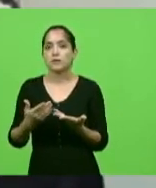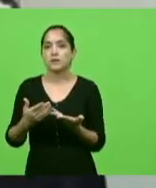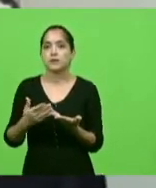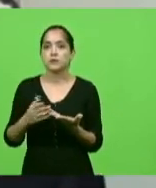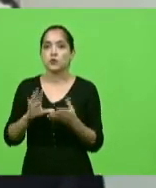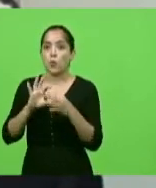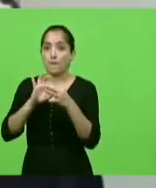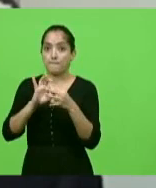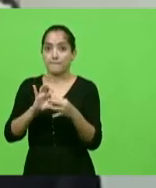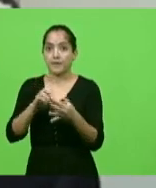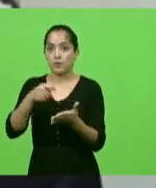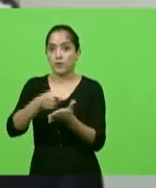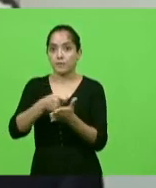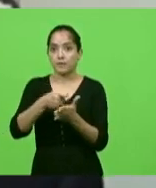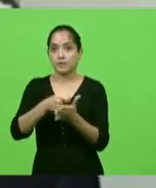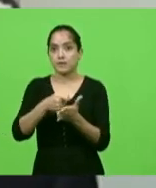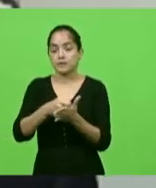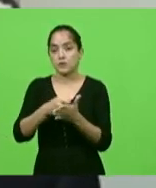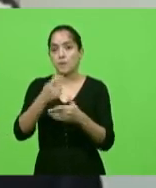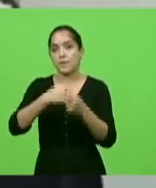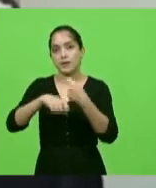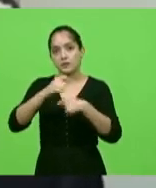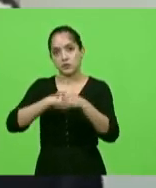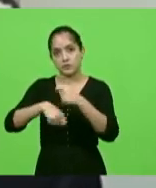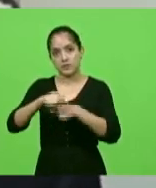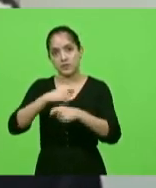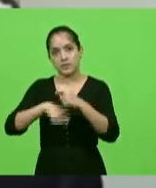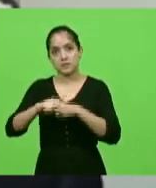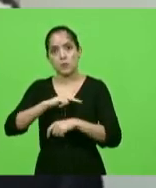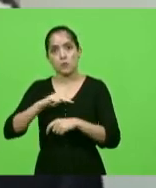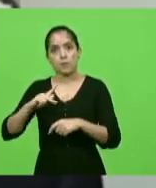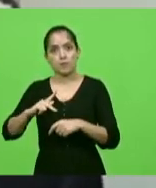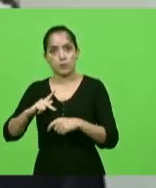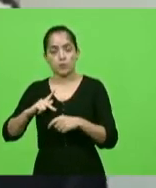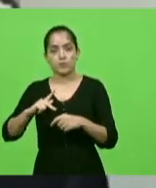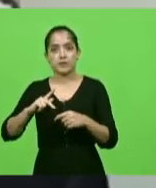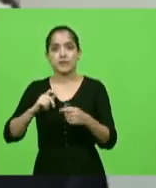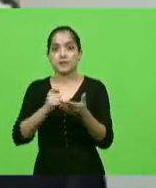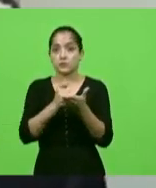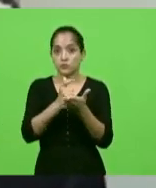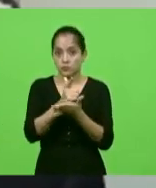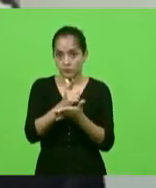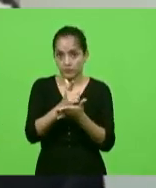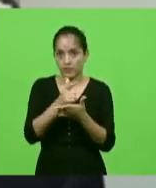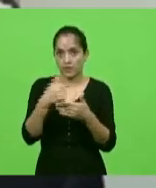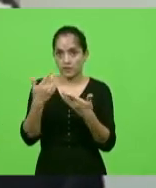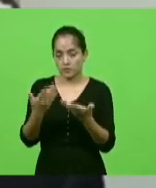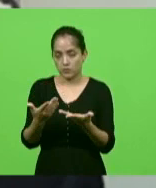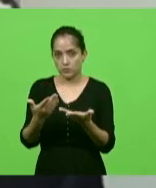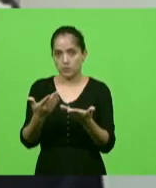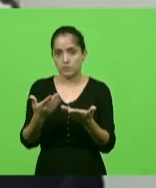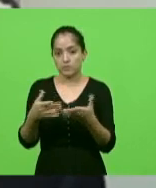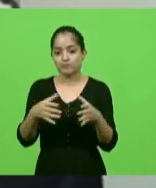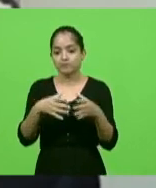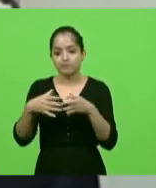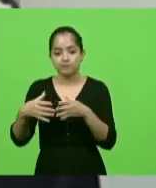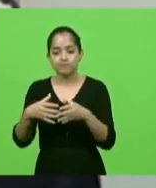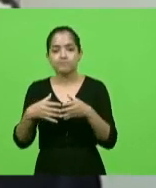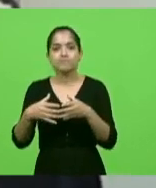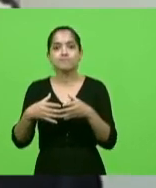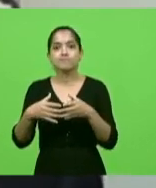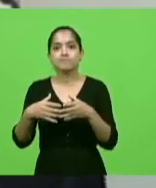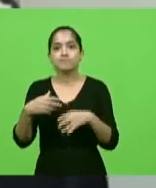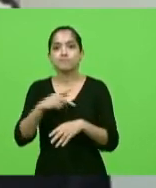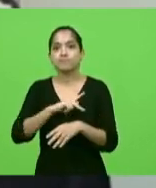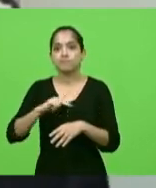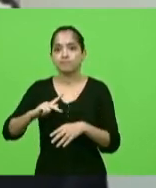materializar o vínculo obrigacional assumido pela administração pública liquidação prévia do valor a ser satisfeito pelos agentes públicos E